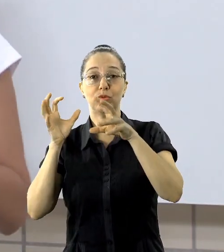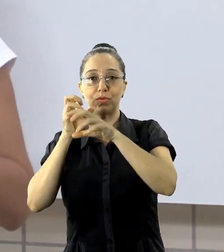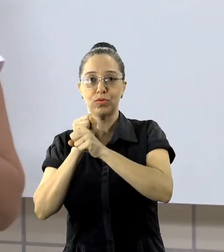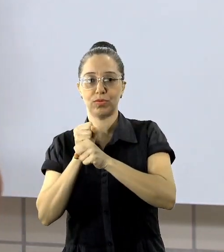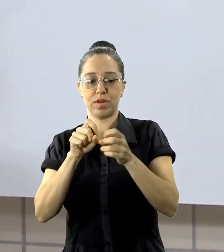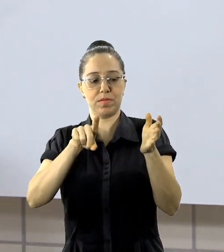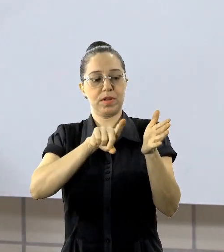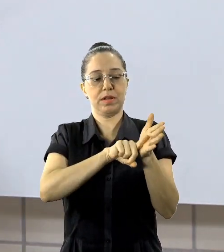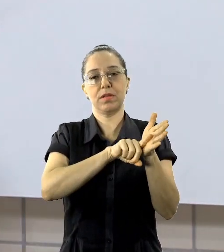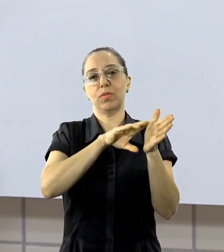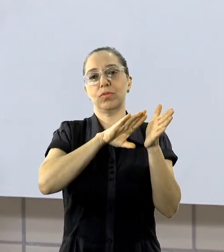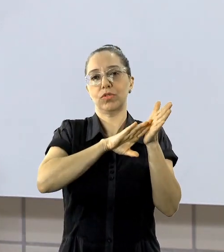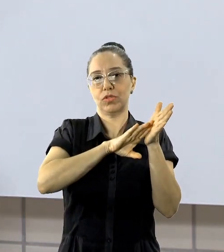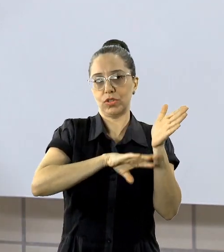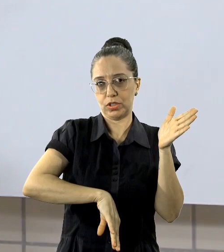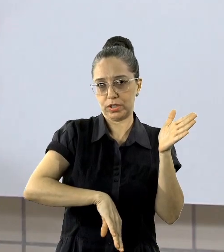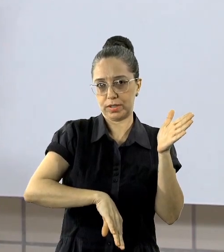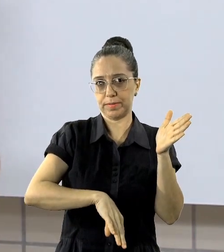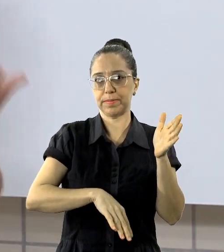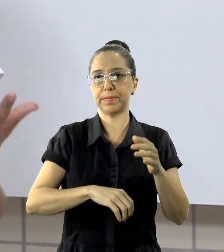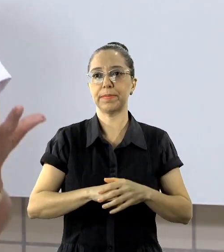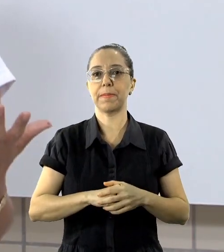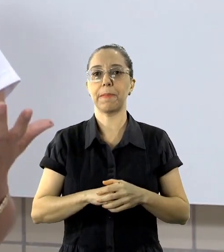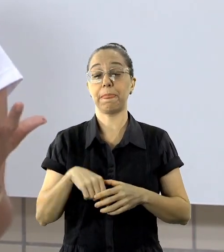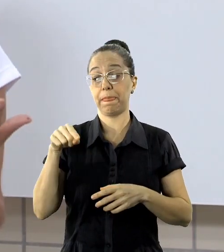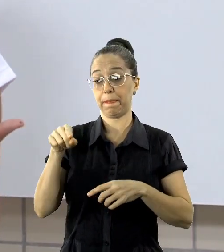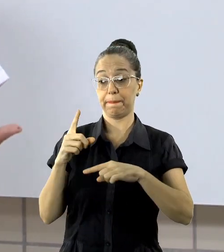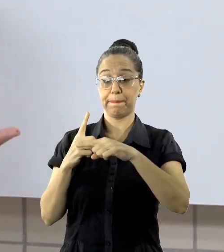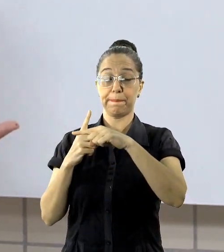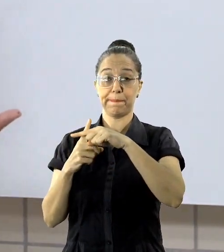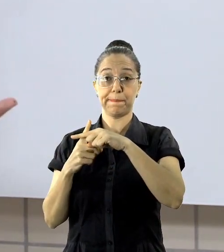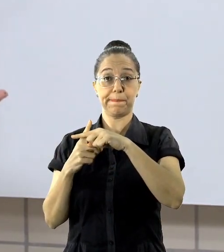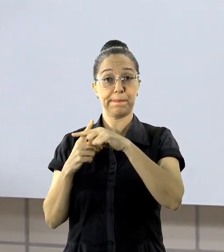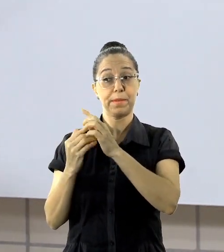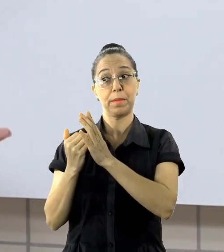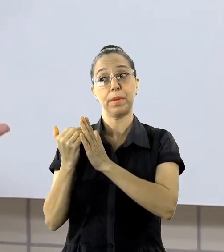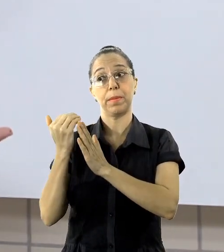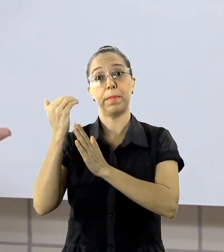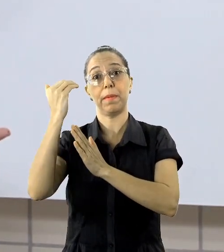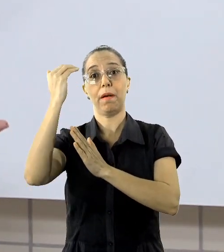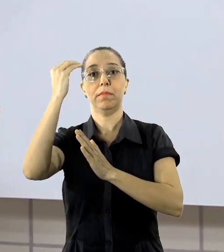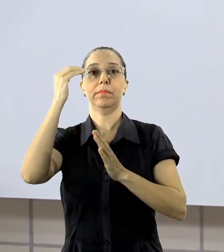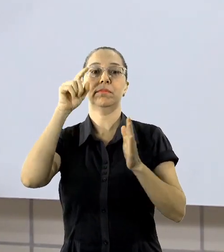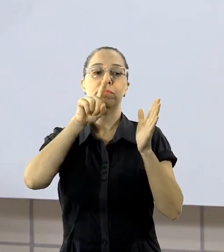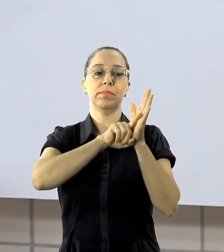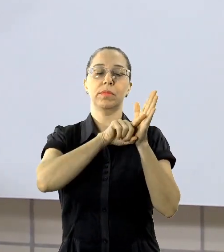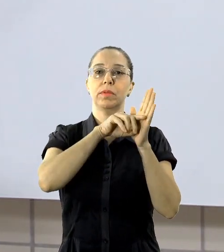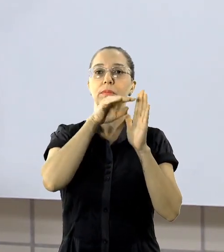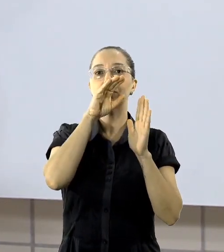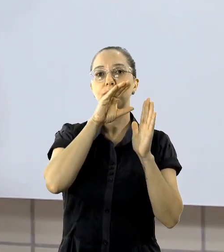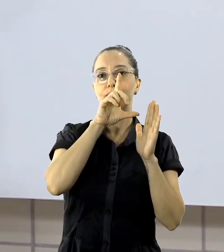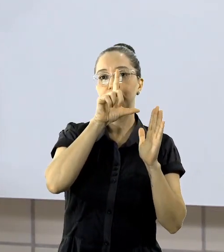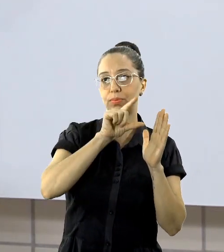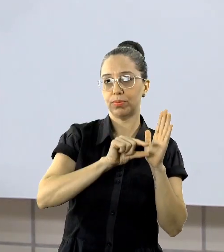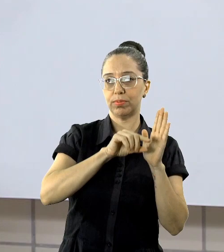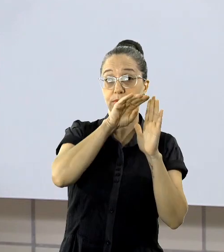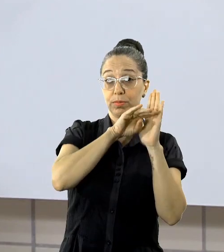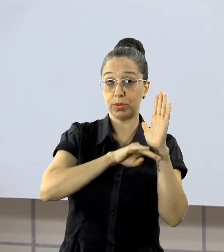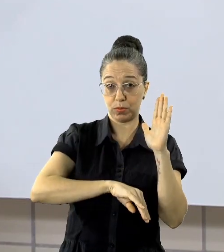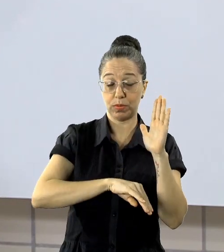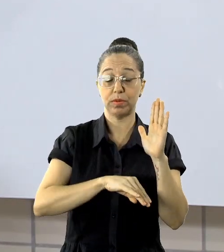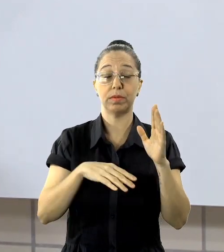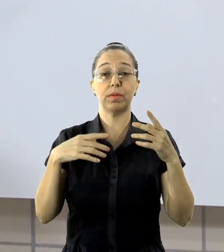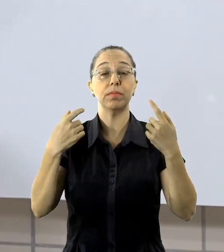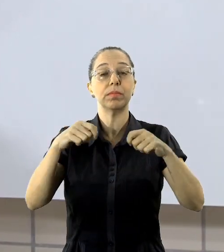subtração tira. O que a adição faz, a subtração desfaz. Nós aprendemos a resolver essas situações